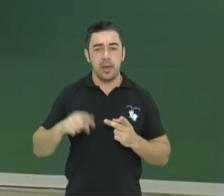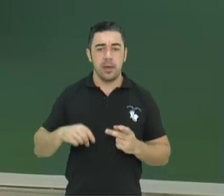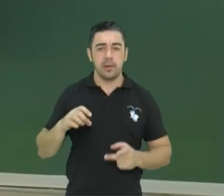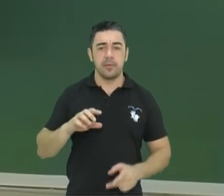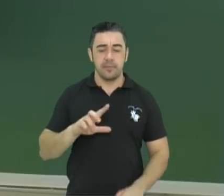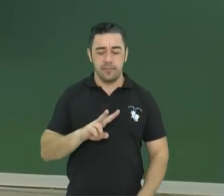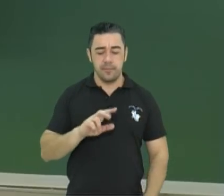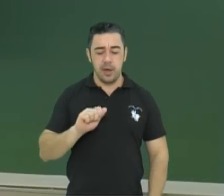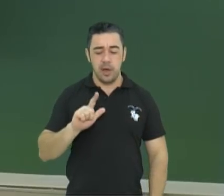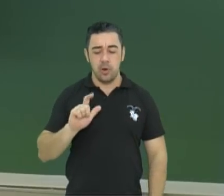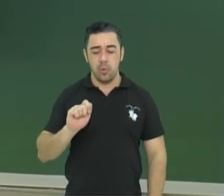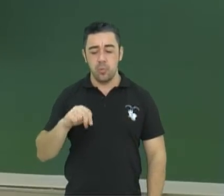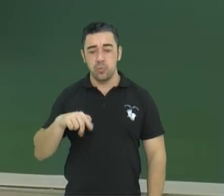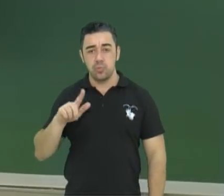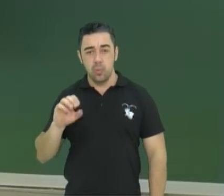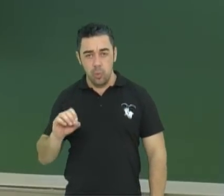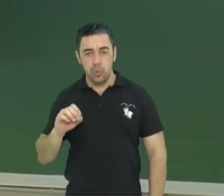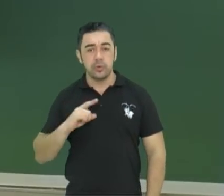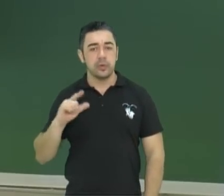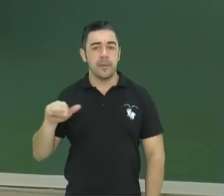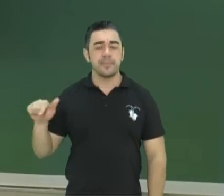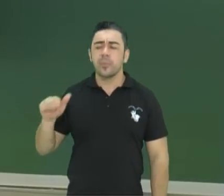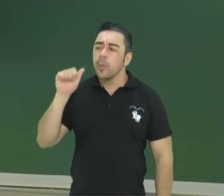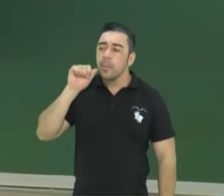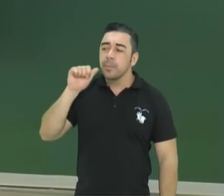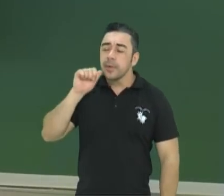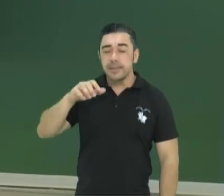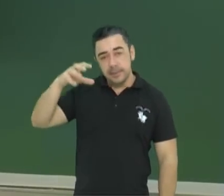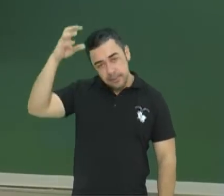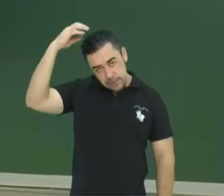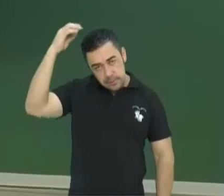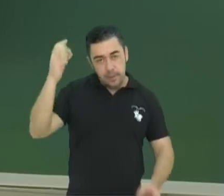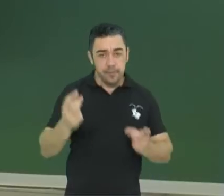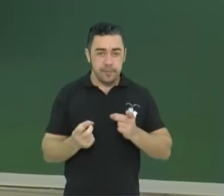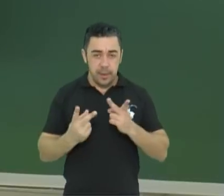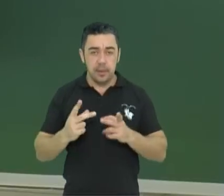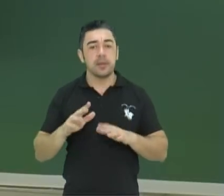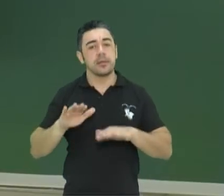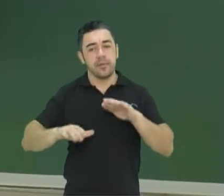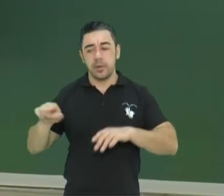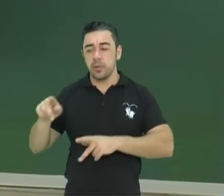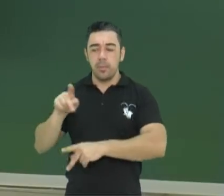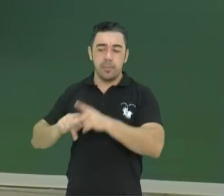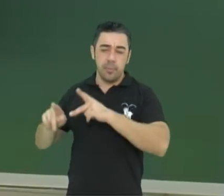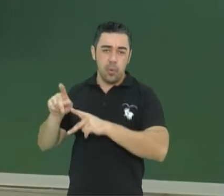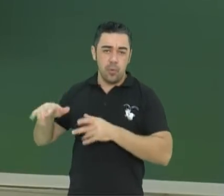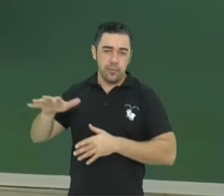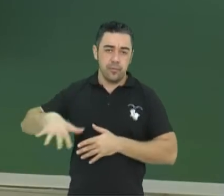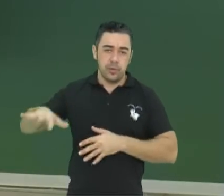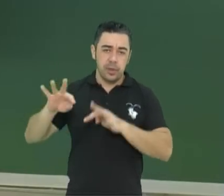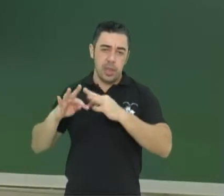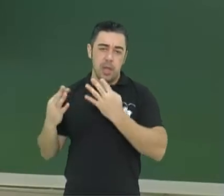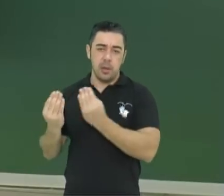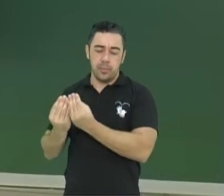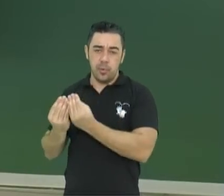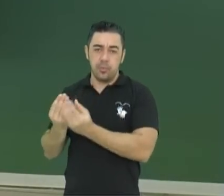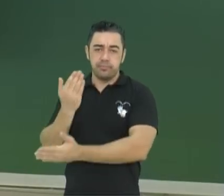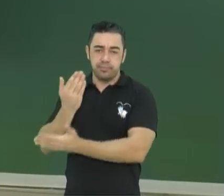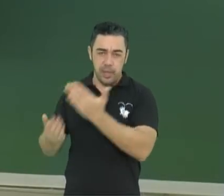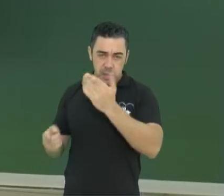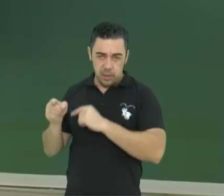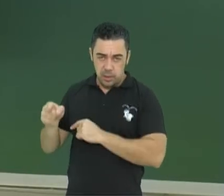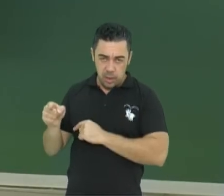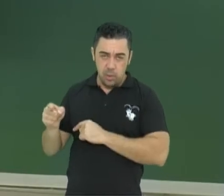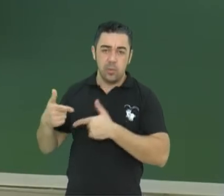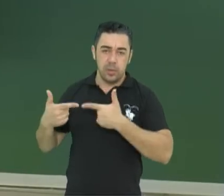no Brasil. Dizem que nele há uma princesa à venda. Então provavelmente o povo, né, a princesa e o povo foi conquistado